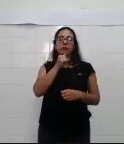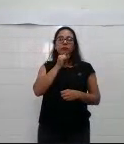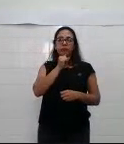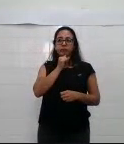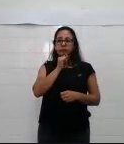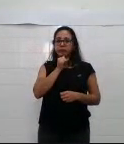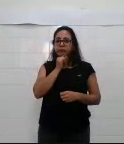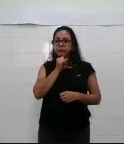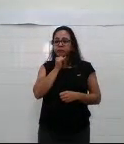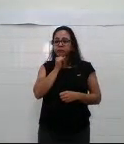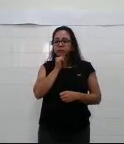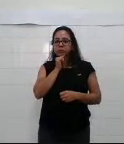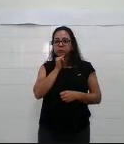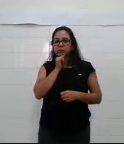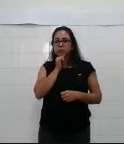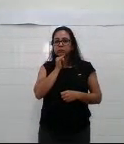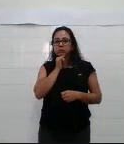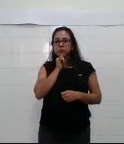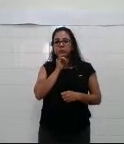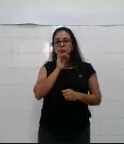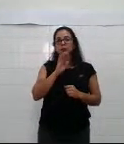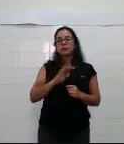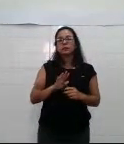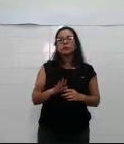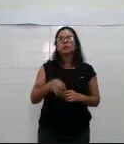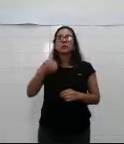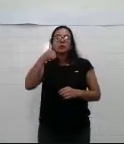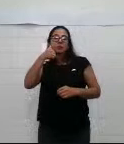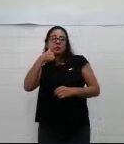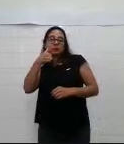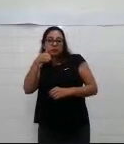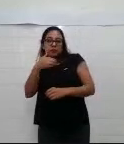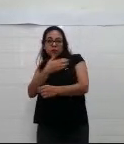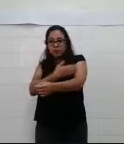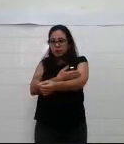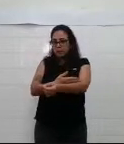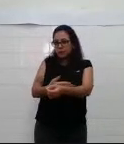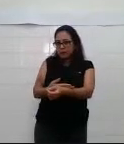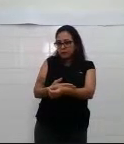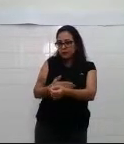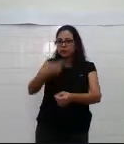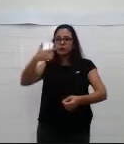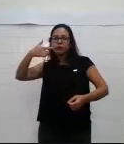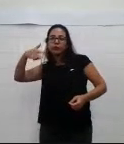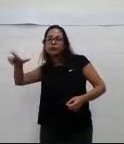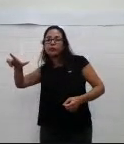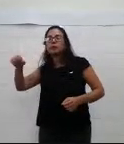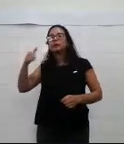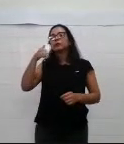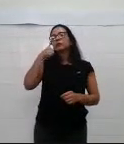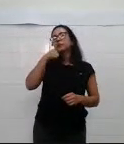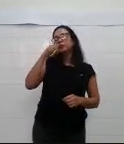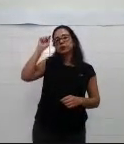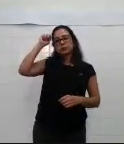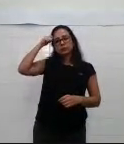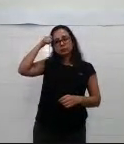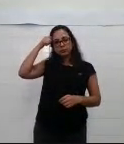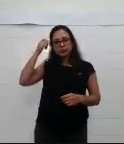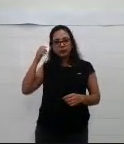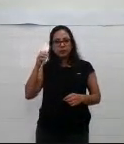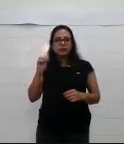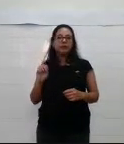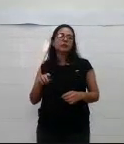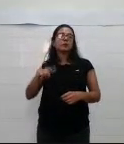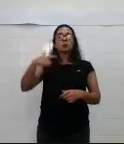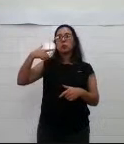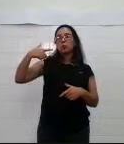uma coisa é a mulher branca, outra coisa é pensar a mulher negra, né? Outra coisa é